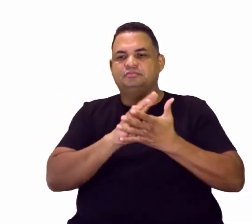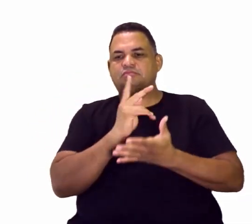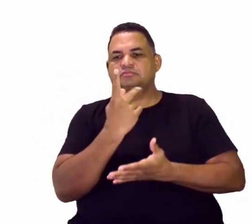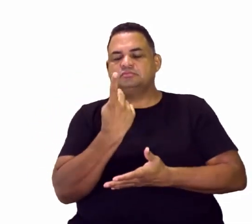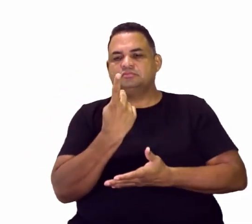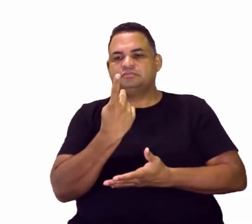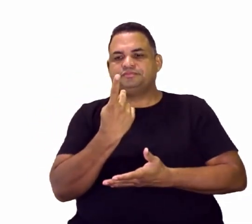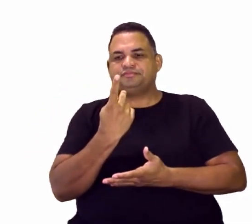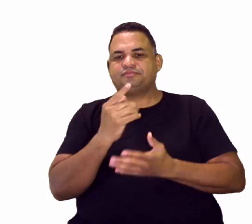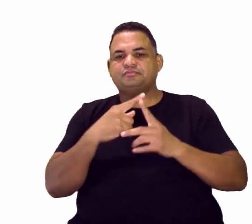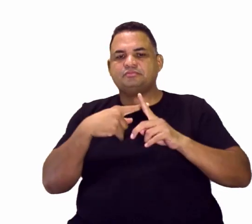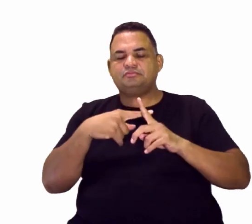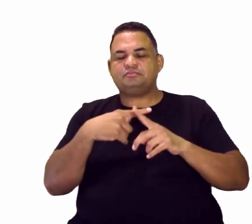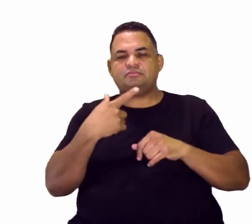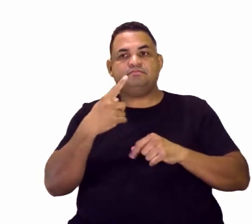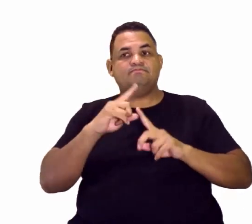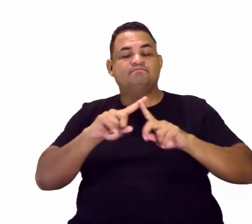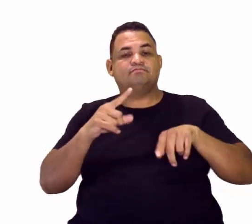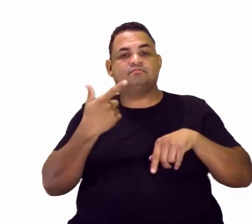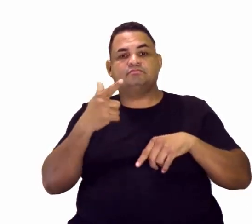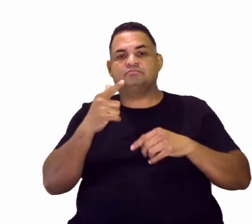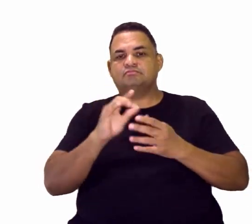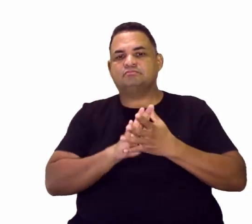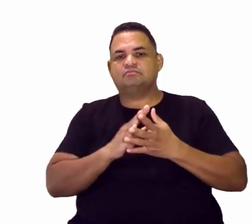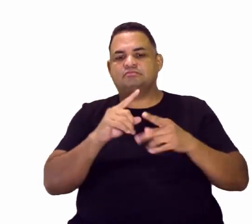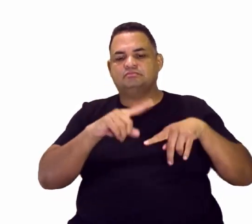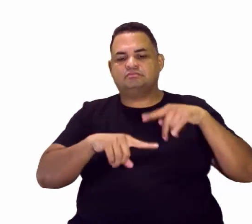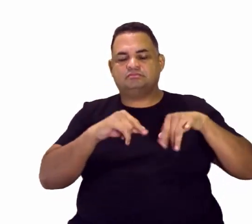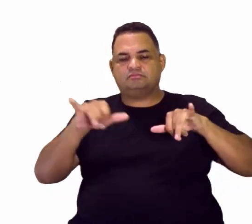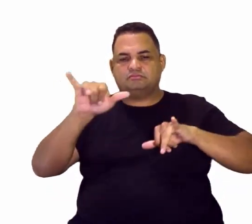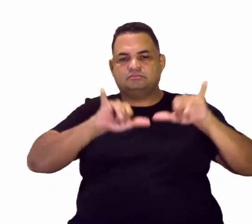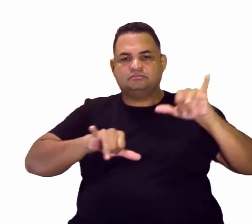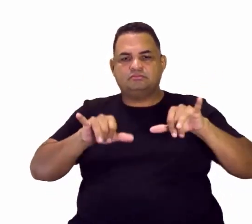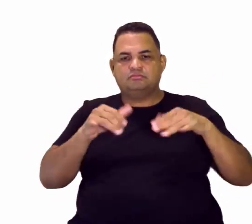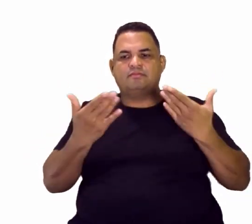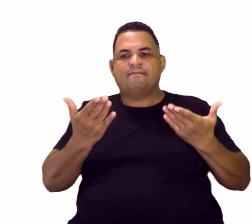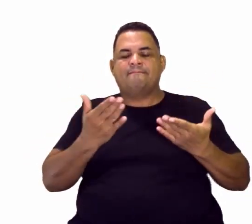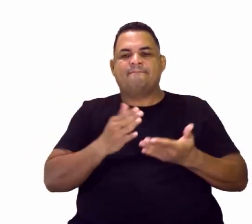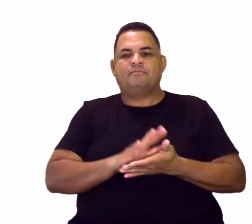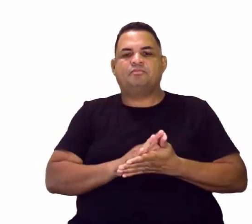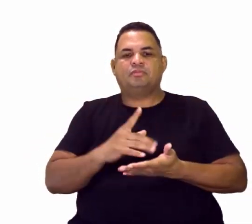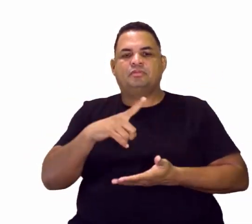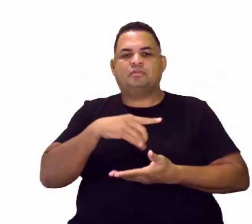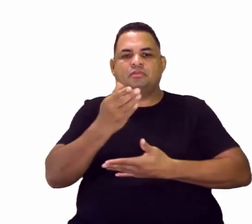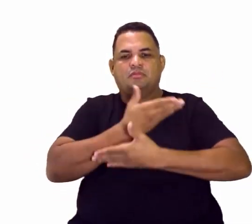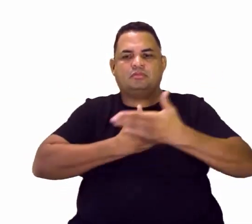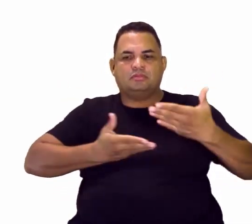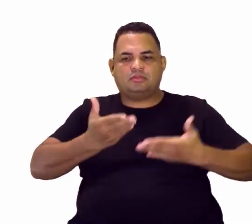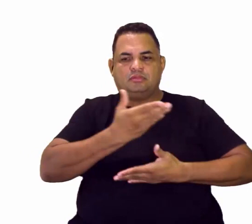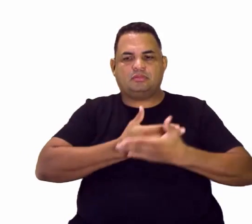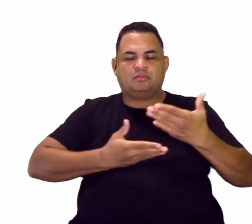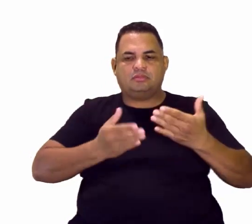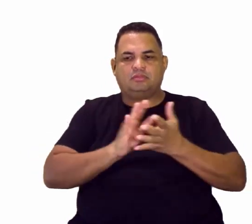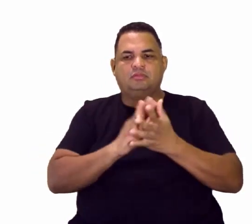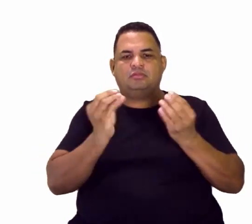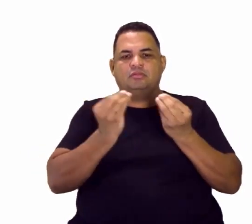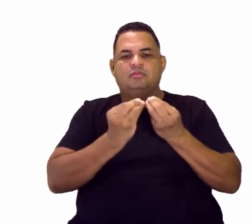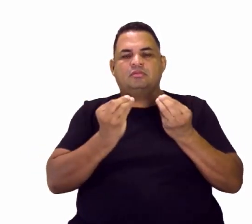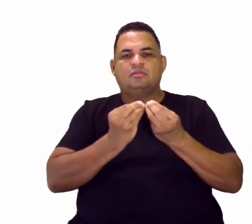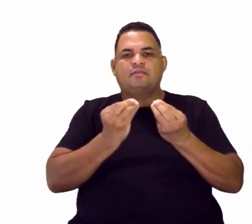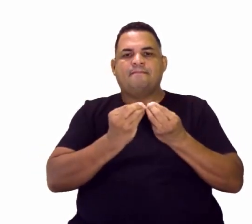hidrogênio, mas não tiver esses elementos químicos, com certeza a interação molecular pode